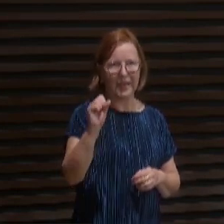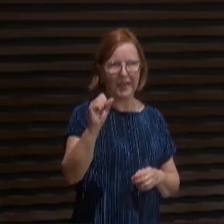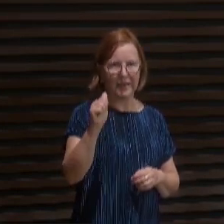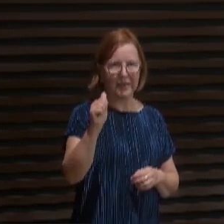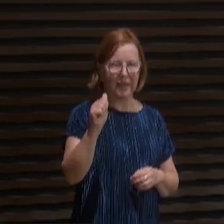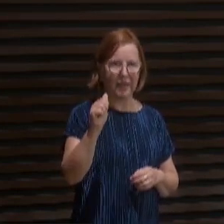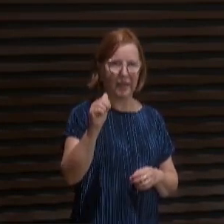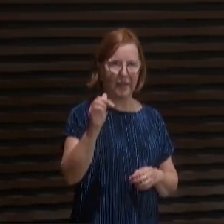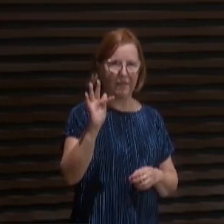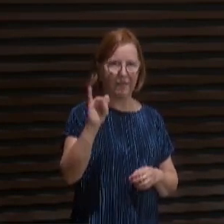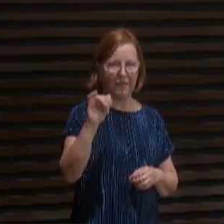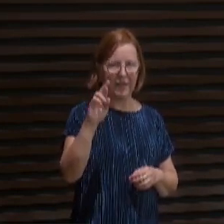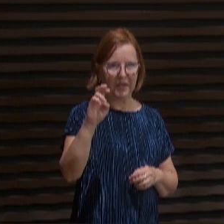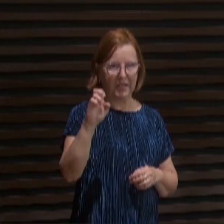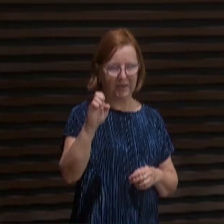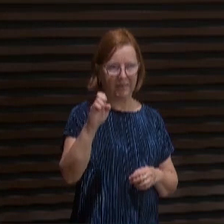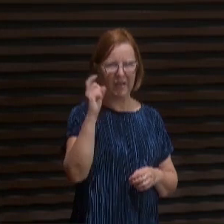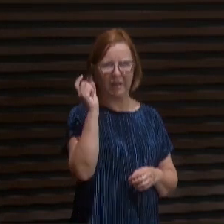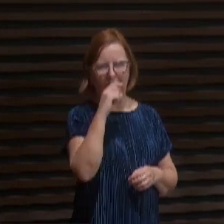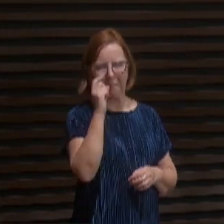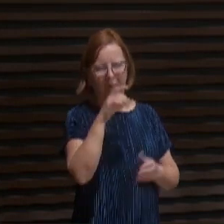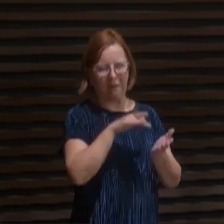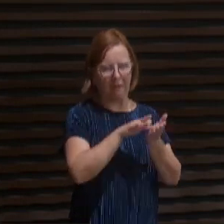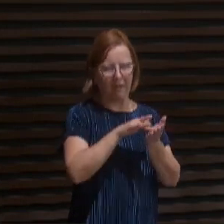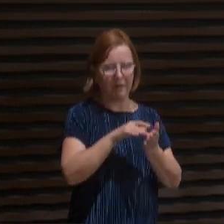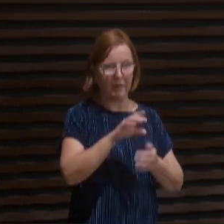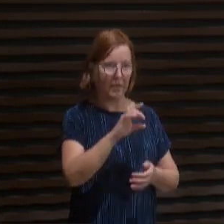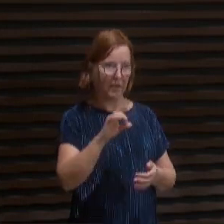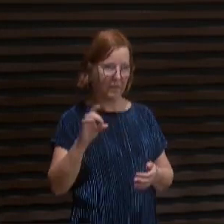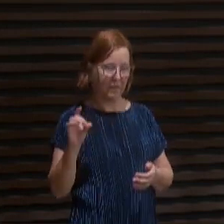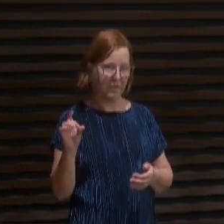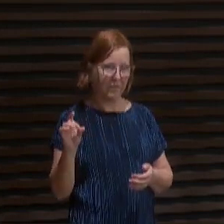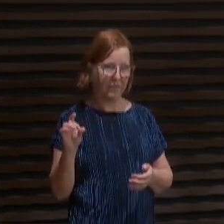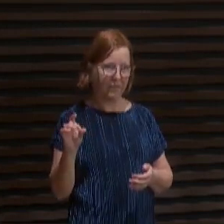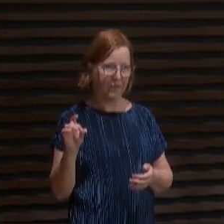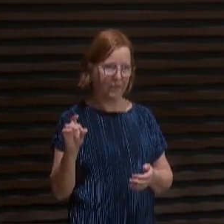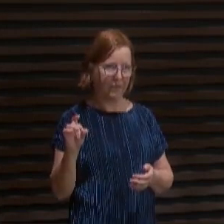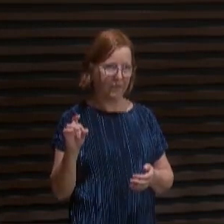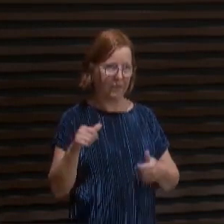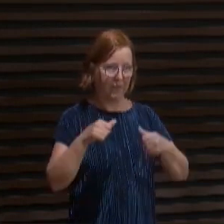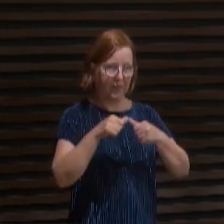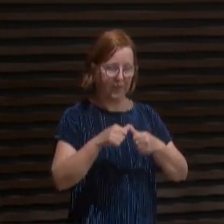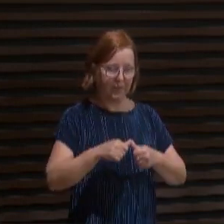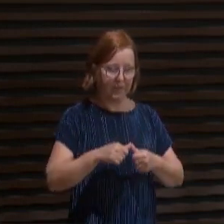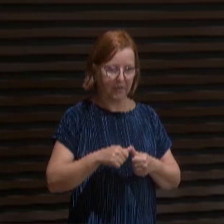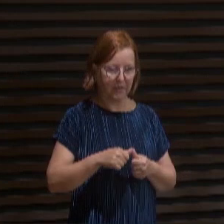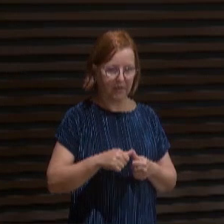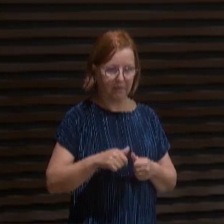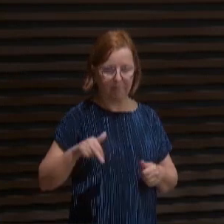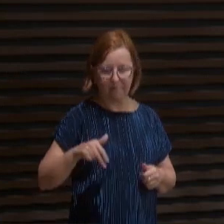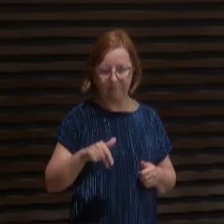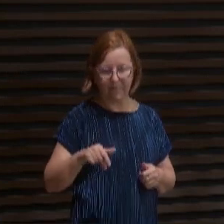e dissimulam. Cada um deles esteve na peregrinação como